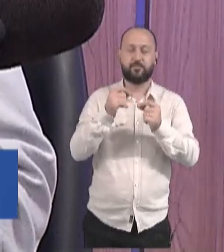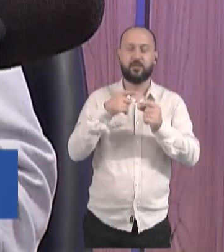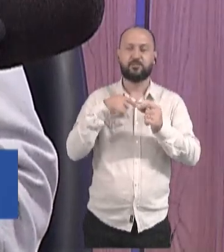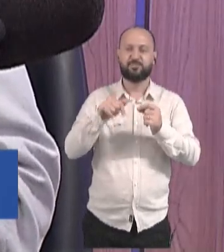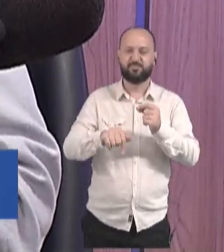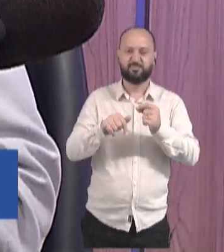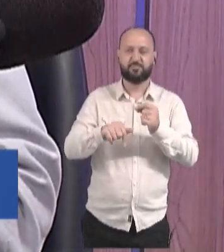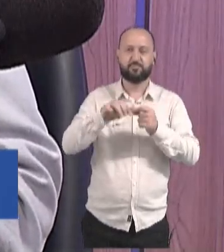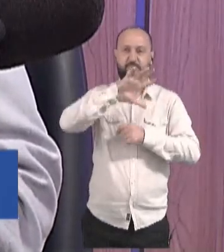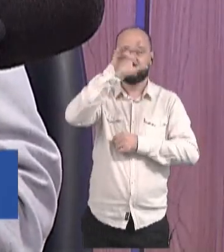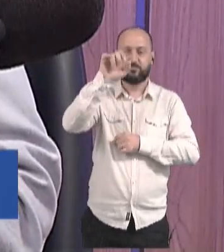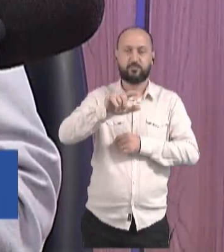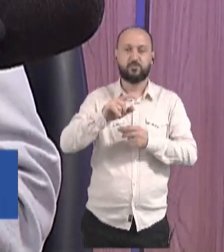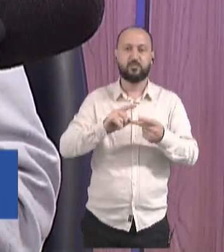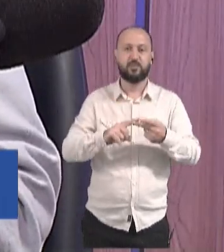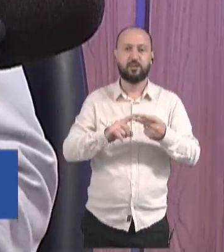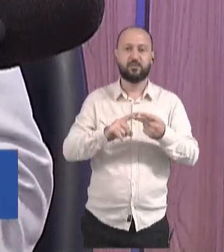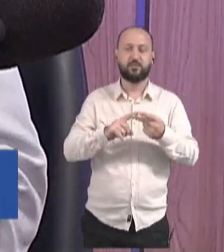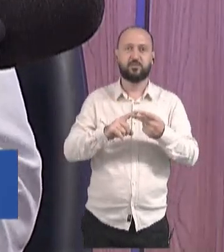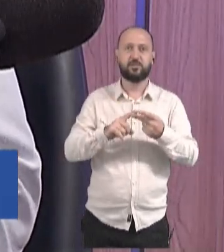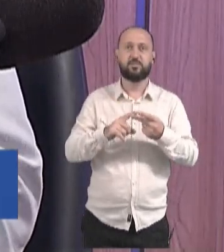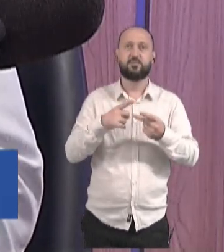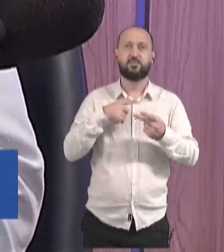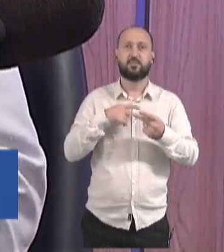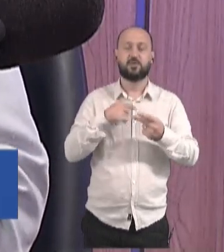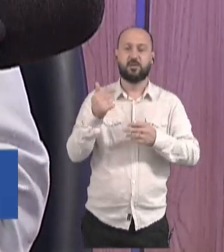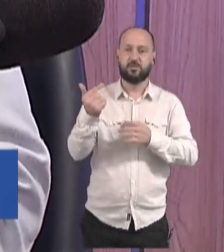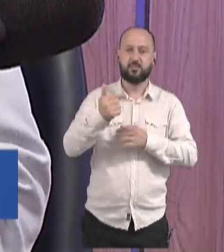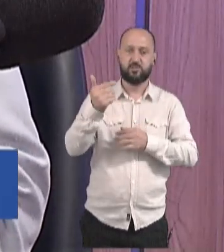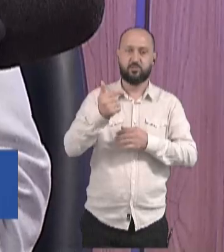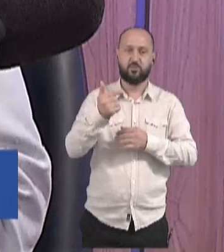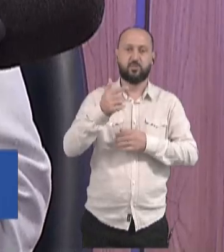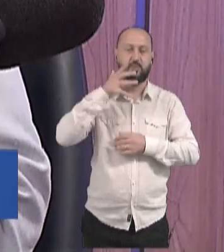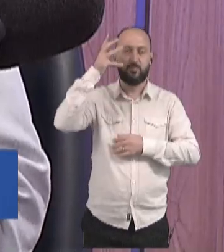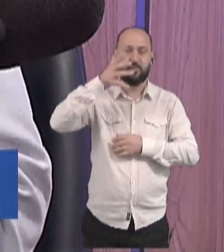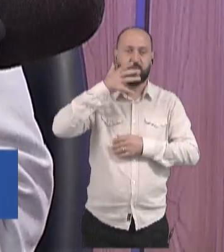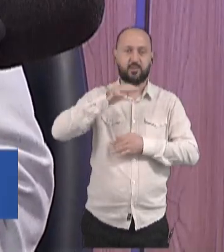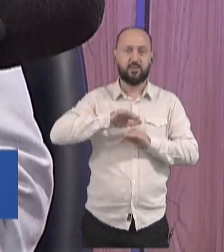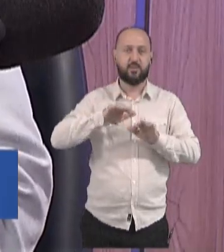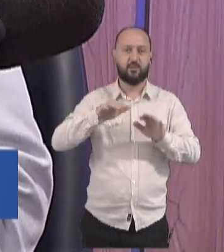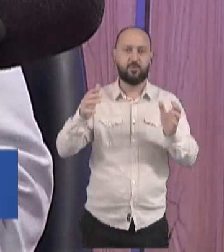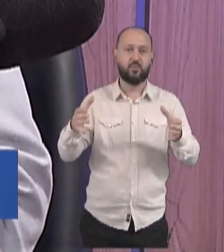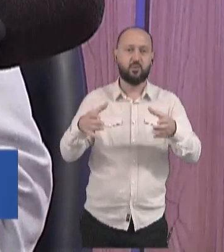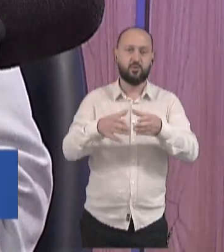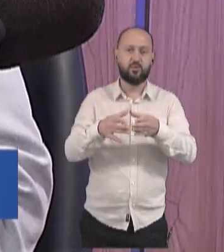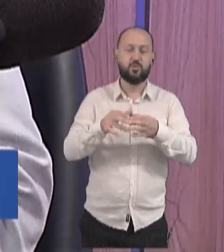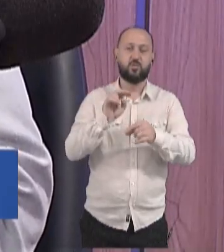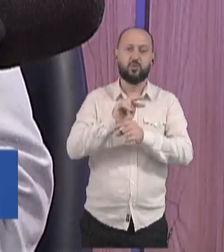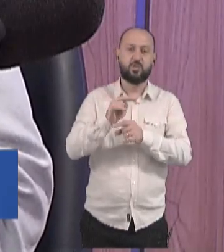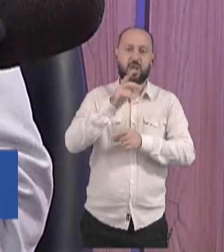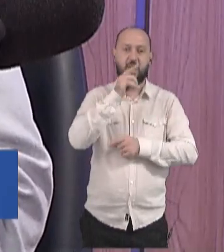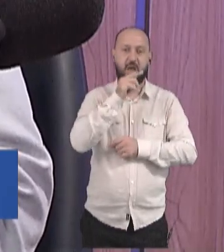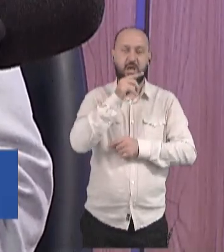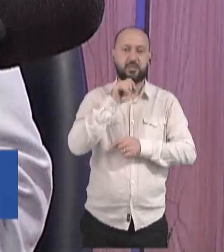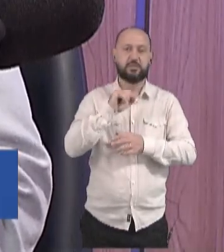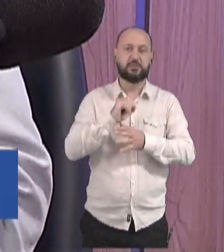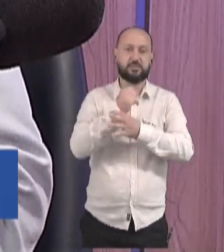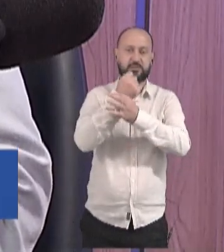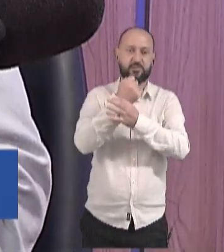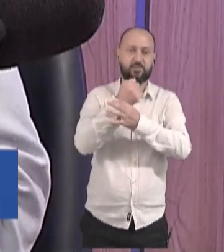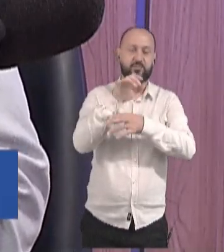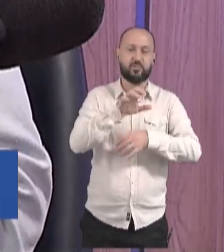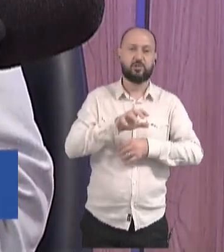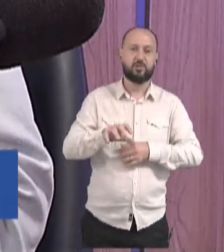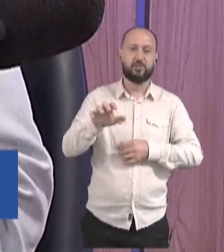a seccional aqui de Mato Grosso do Sul. A segunda palestra da mesa 2 é reservação de água, segurança hídrica